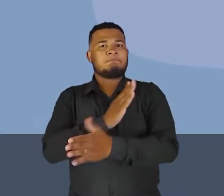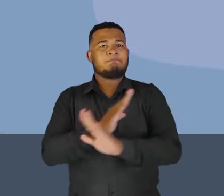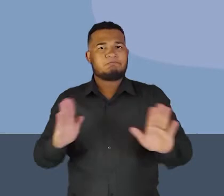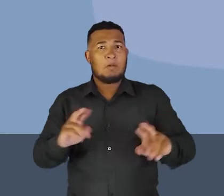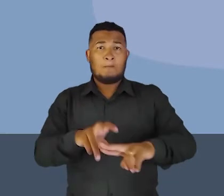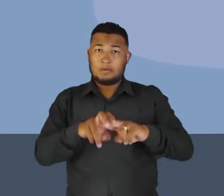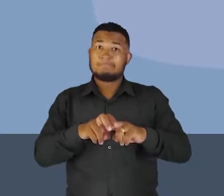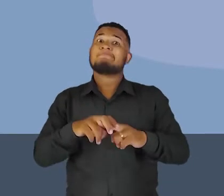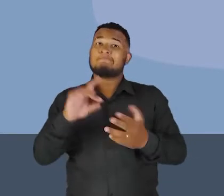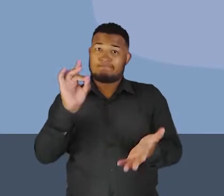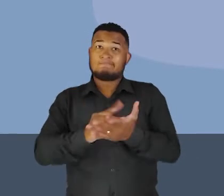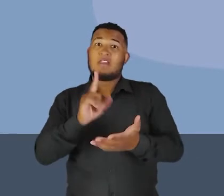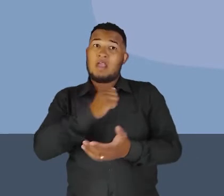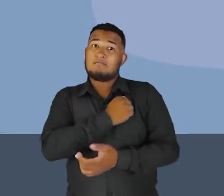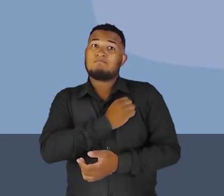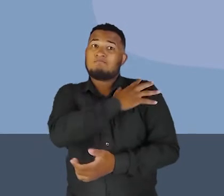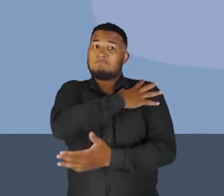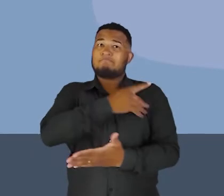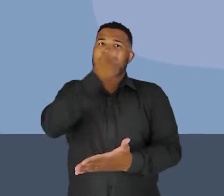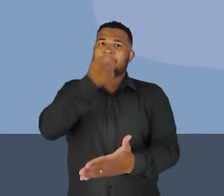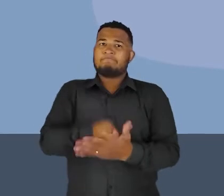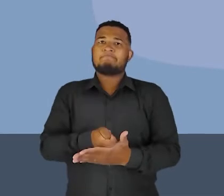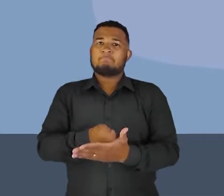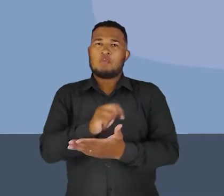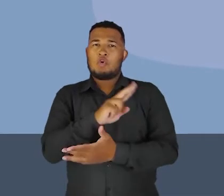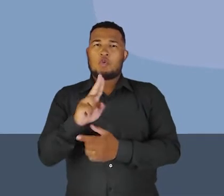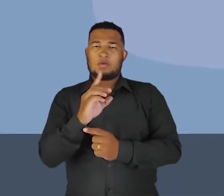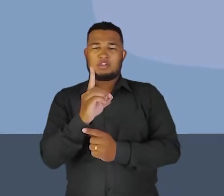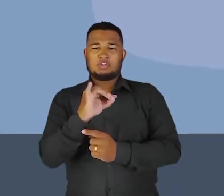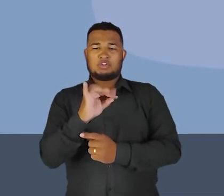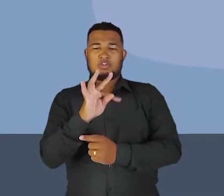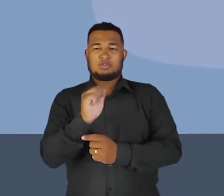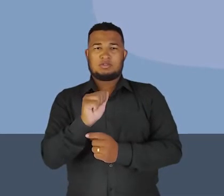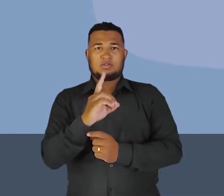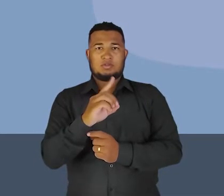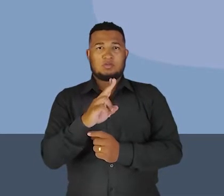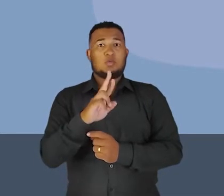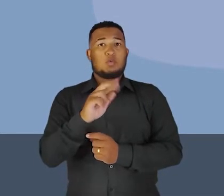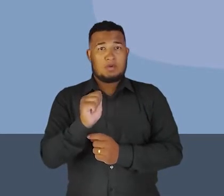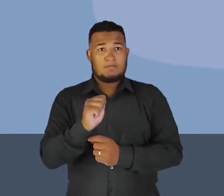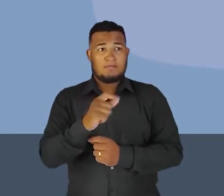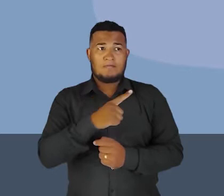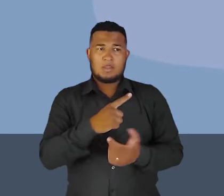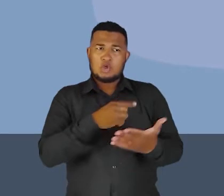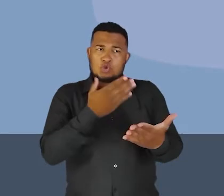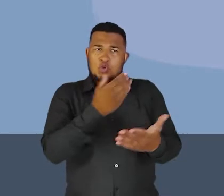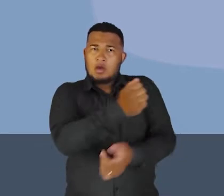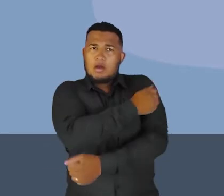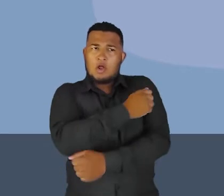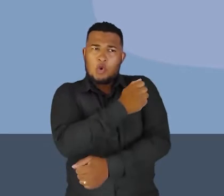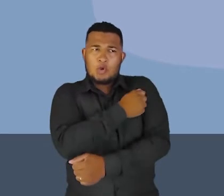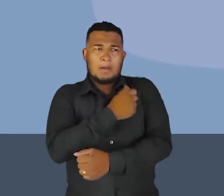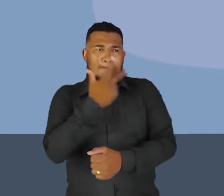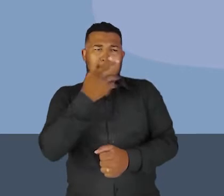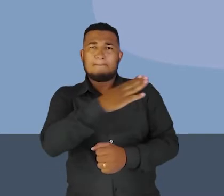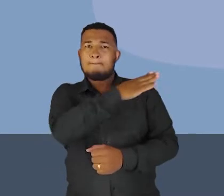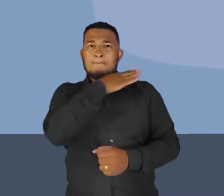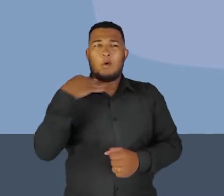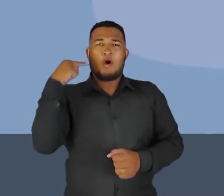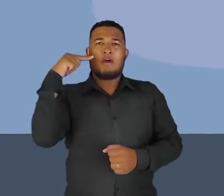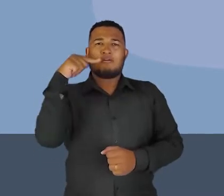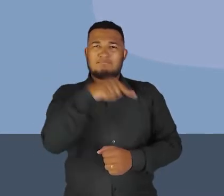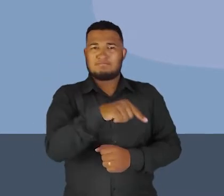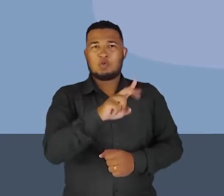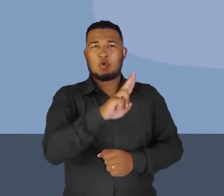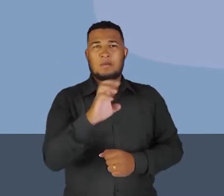mesmo, né, um regime, uma ditadura. Tá? A morte do estudante Edson Luiz durante a invasão de um restaurante no centro do Rio de Janeiro,